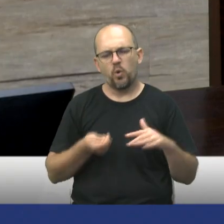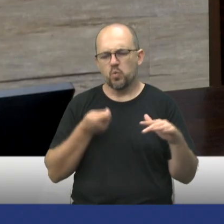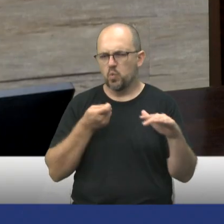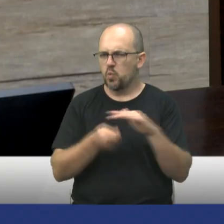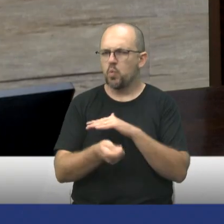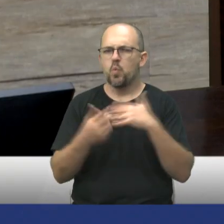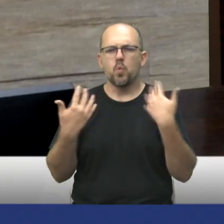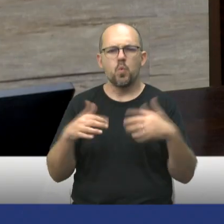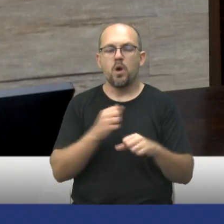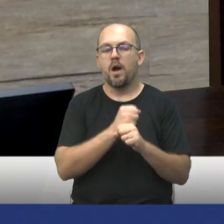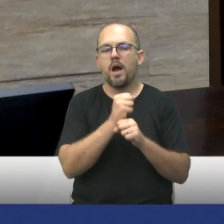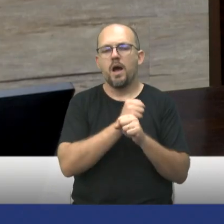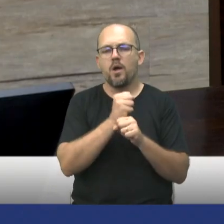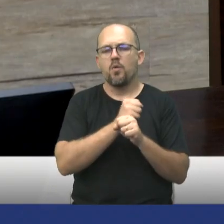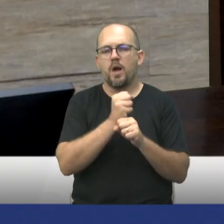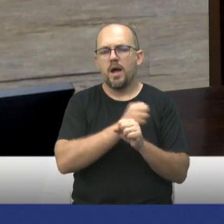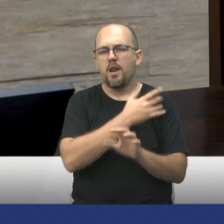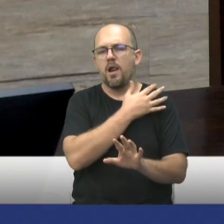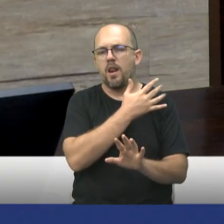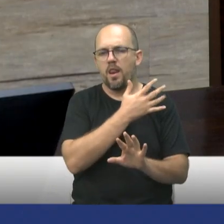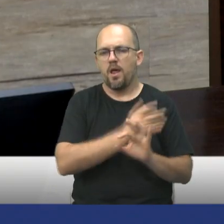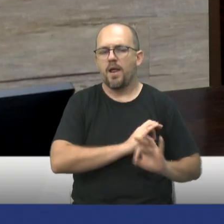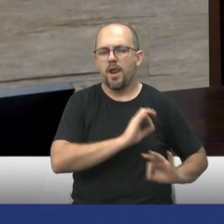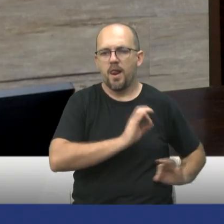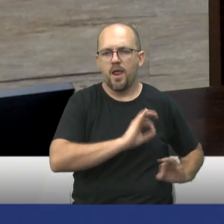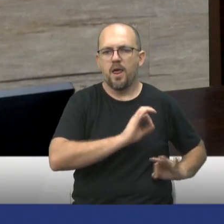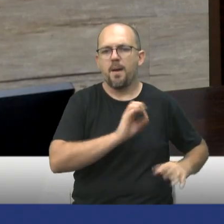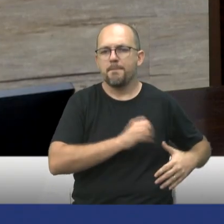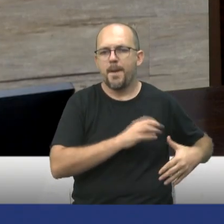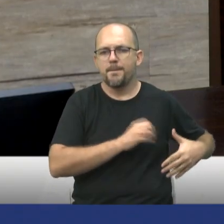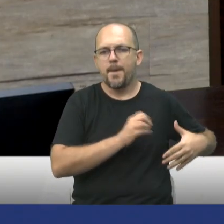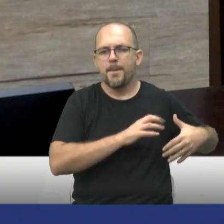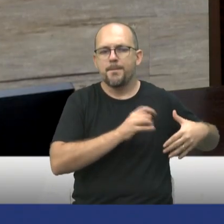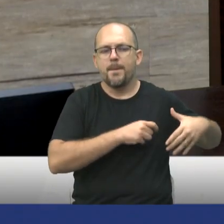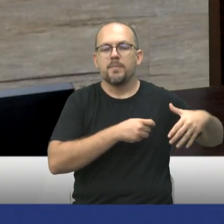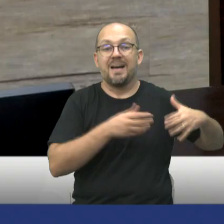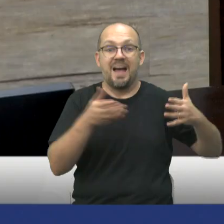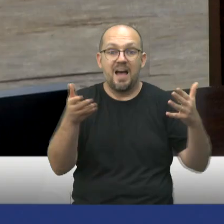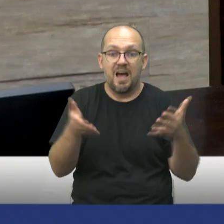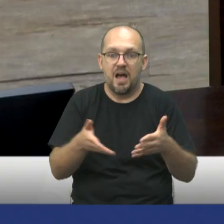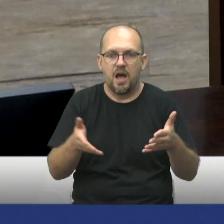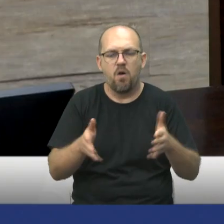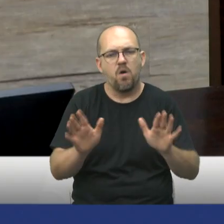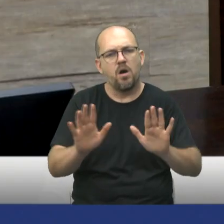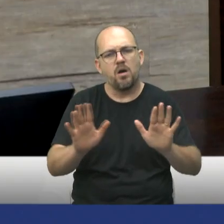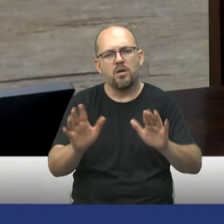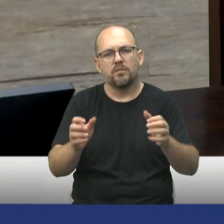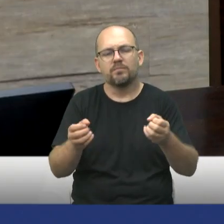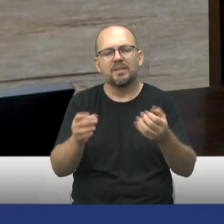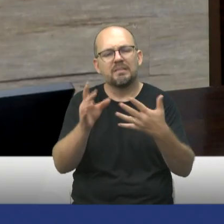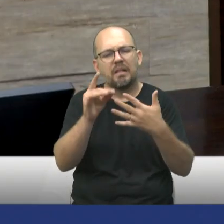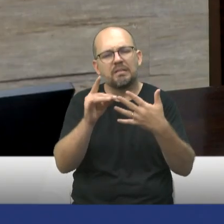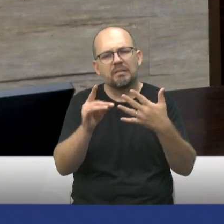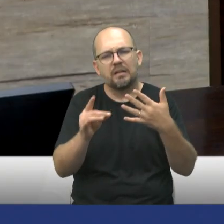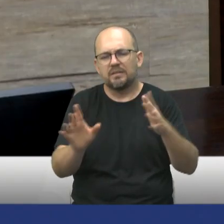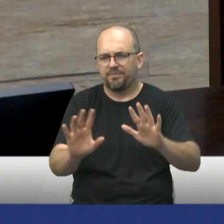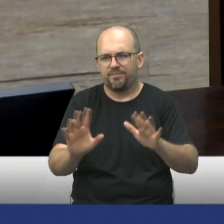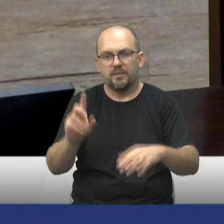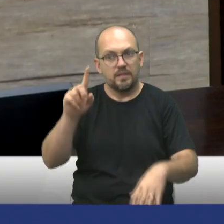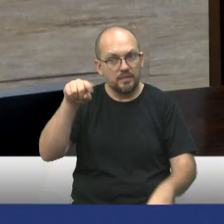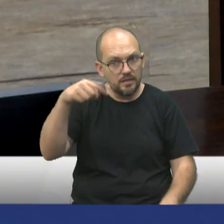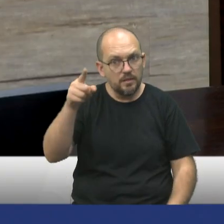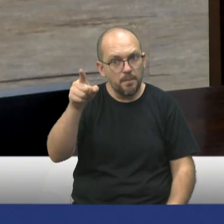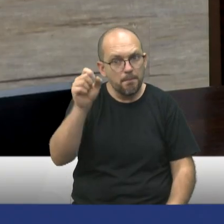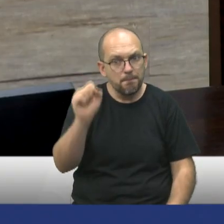vem ano a ano. Então você pode ter certeza, não vamos precisar agora, né, os dados, mas depois se você puder deixar